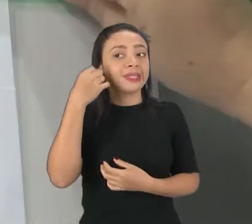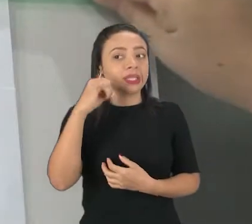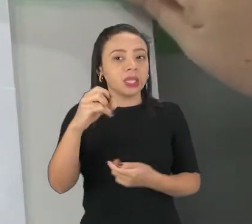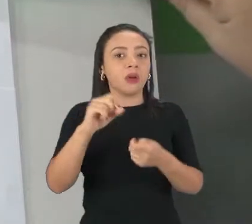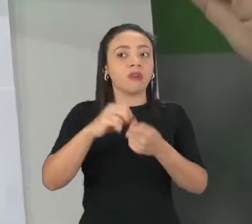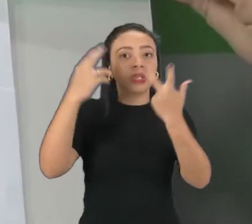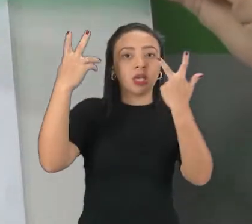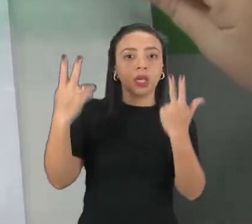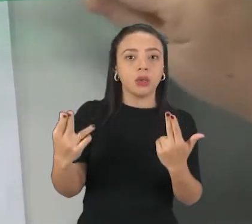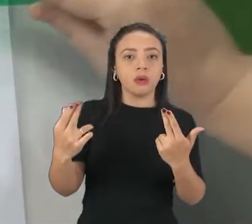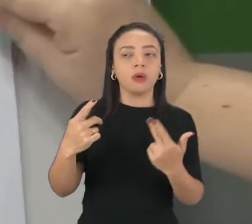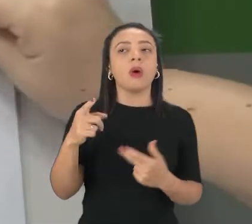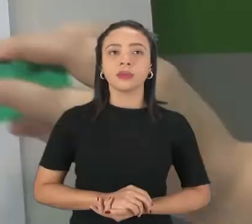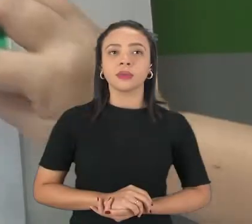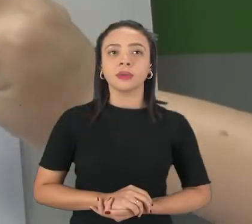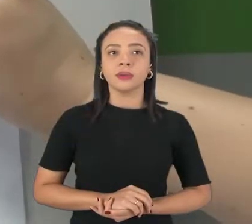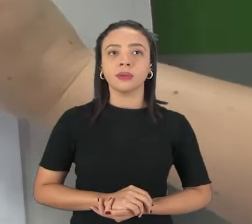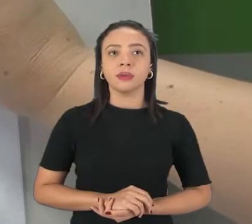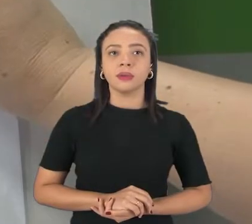seria mais estimado.